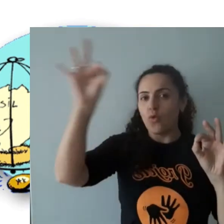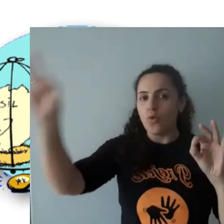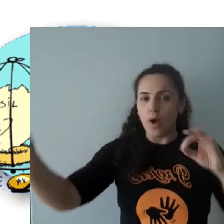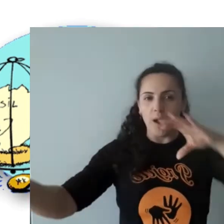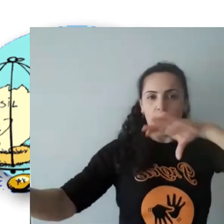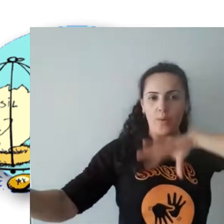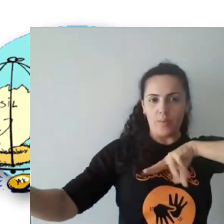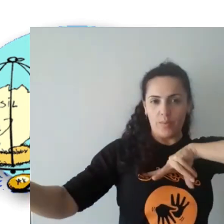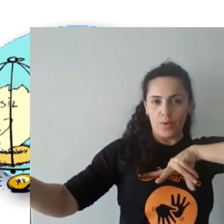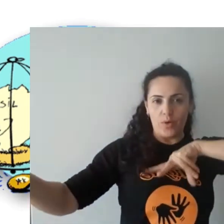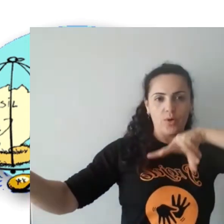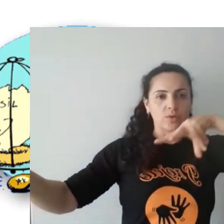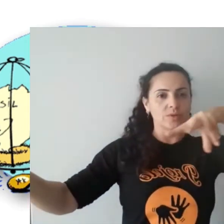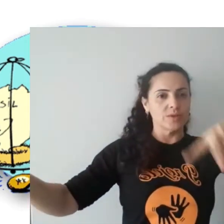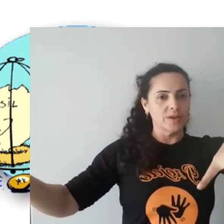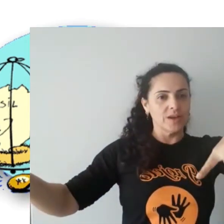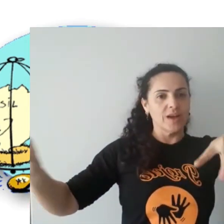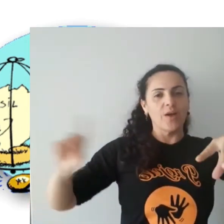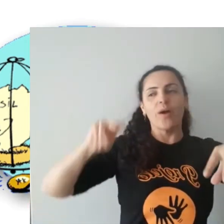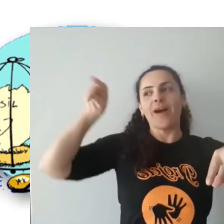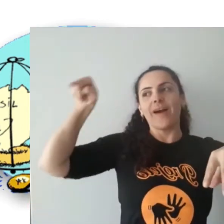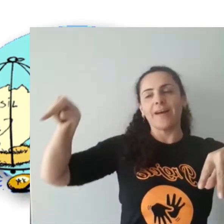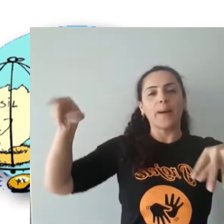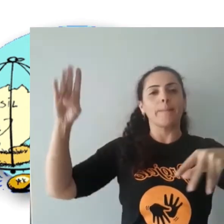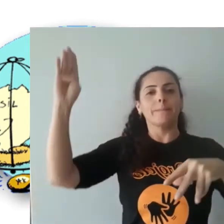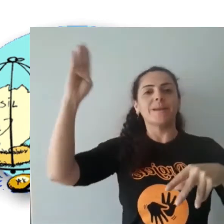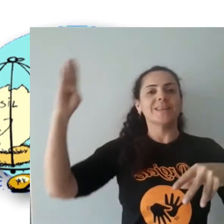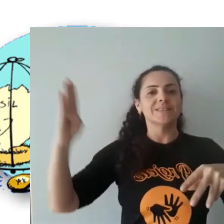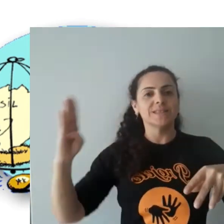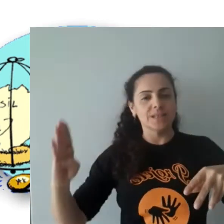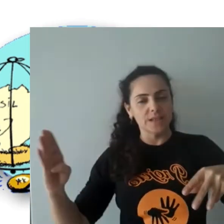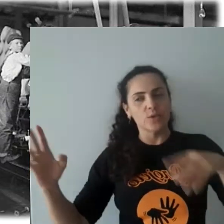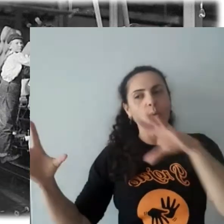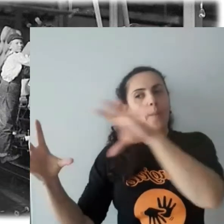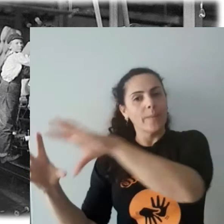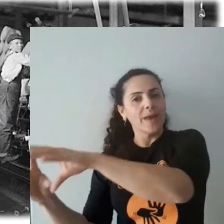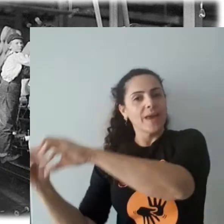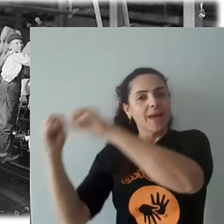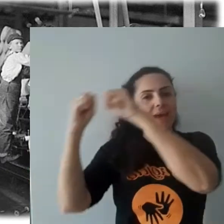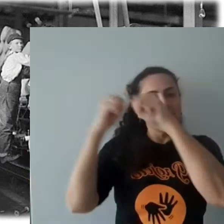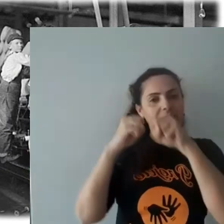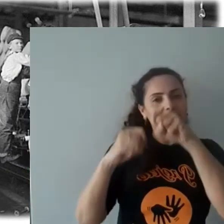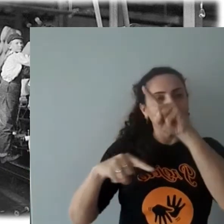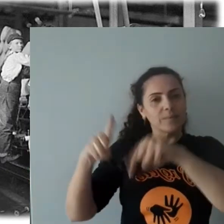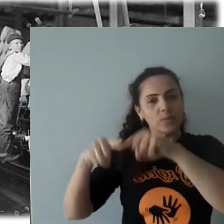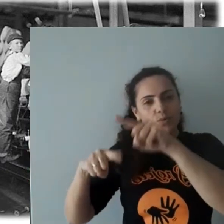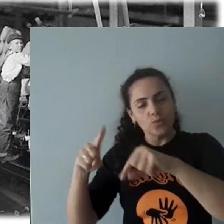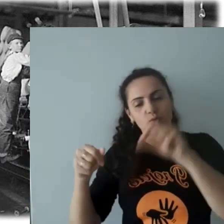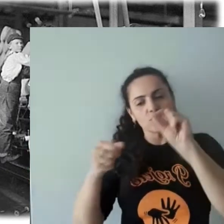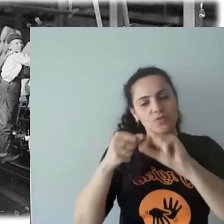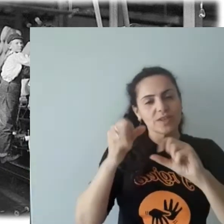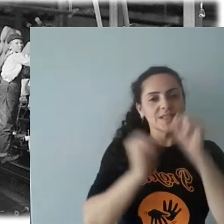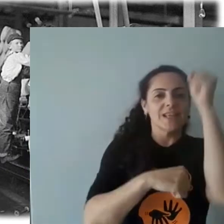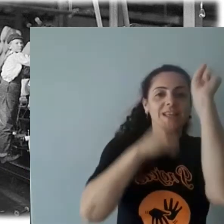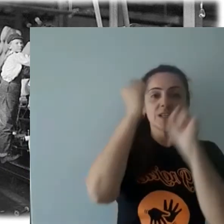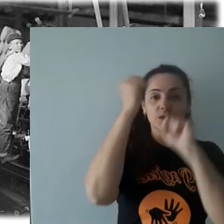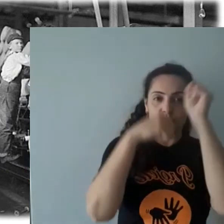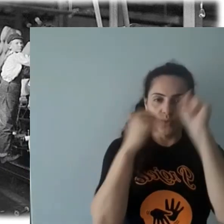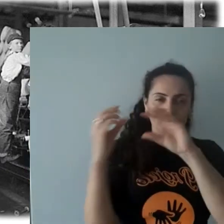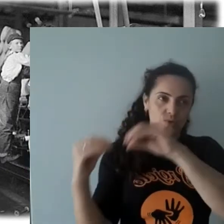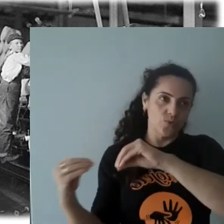de também comercialização desses produtos que são encontrados na colônia. A segunda fase do capitalismo é o